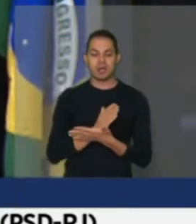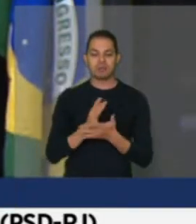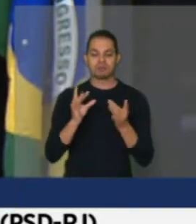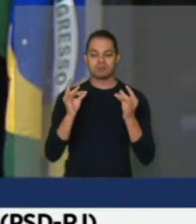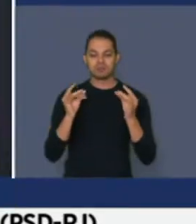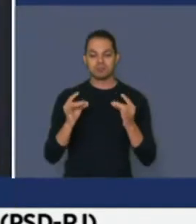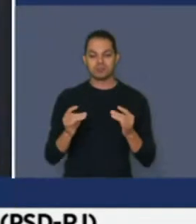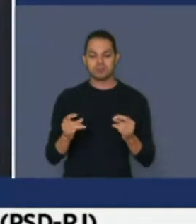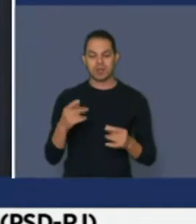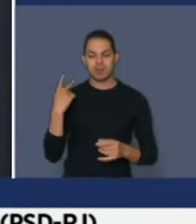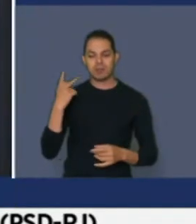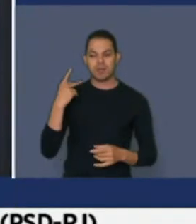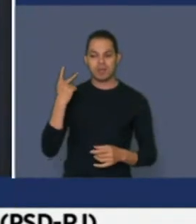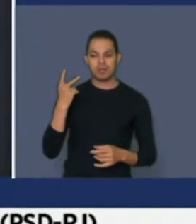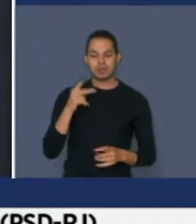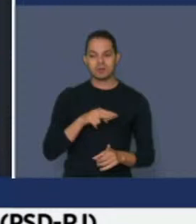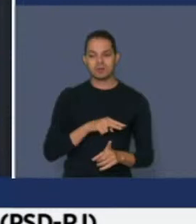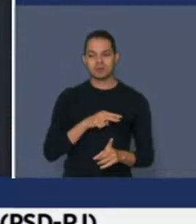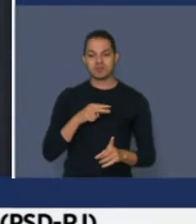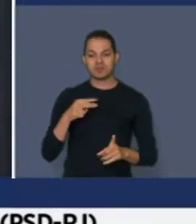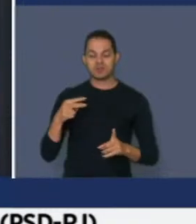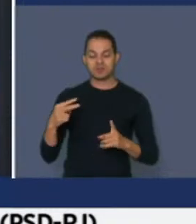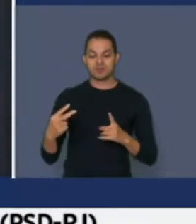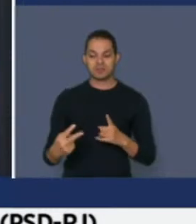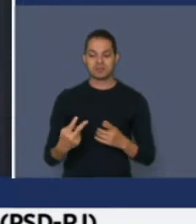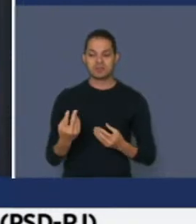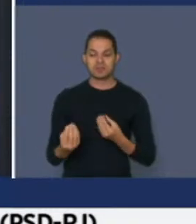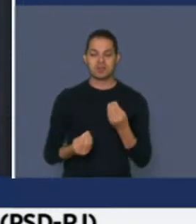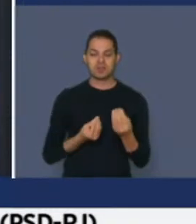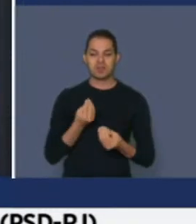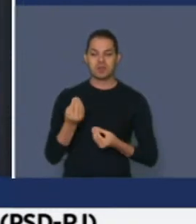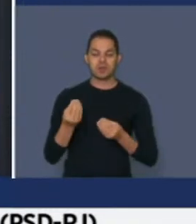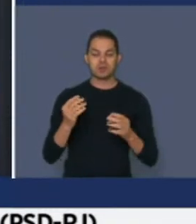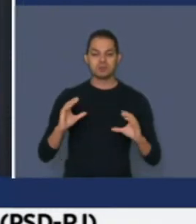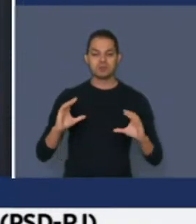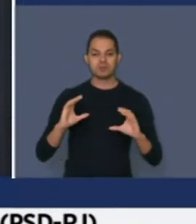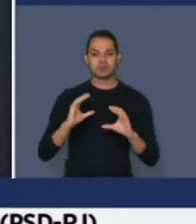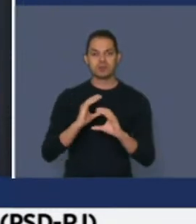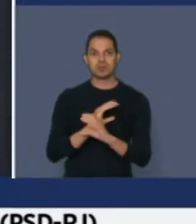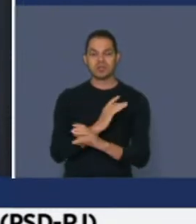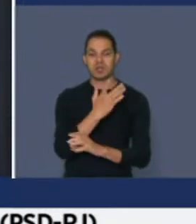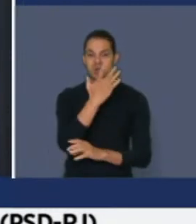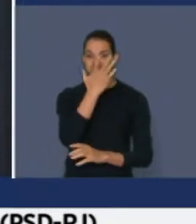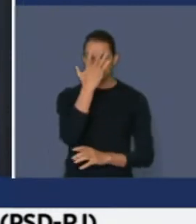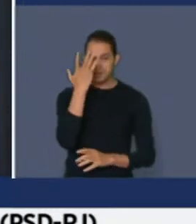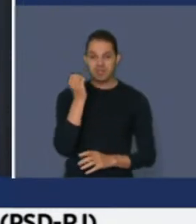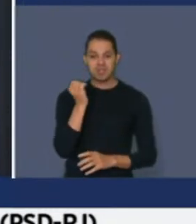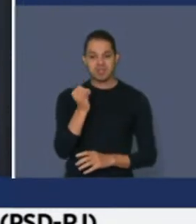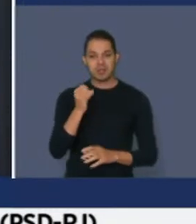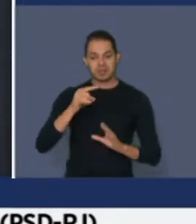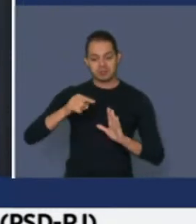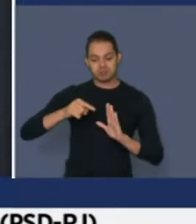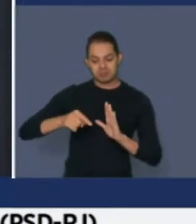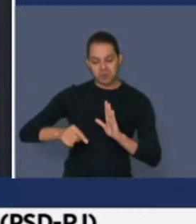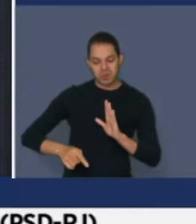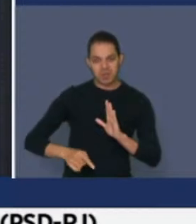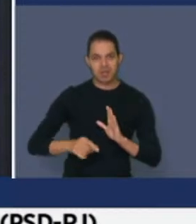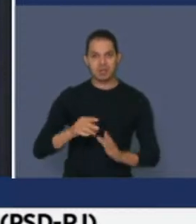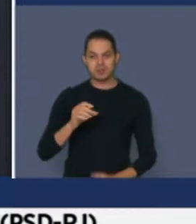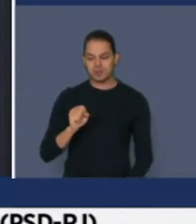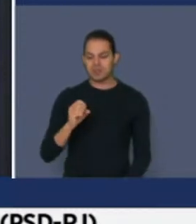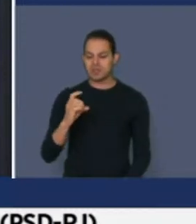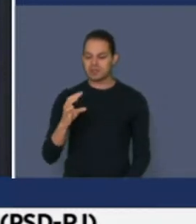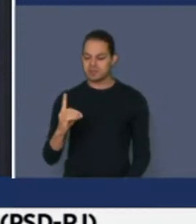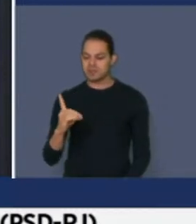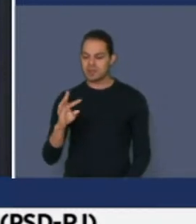parlamentares tenham uma visão mais periférica, e aqueles que quiserem se aprofundar, está disponível no SDR o